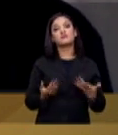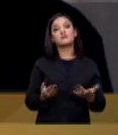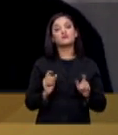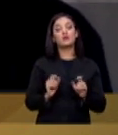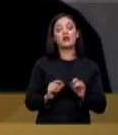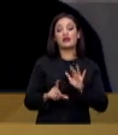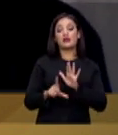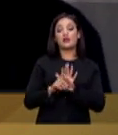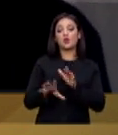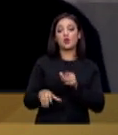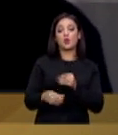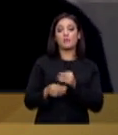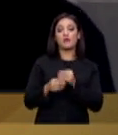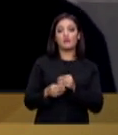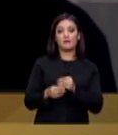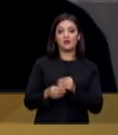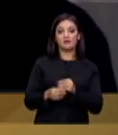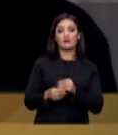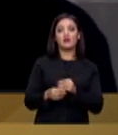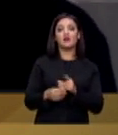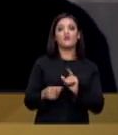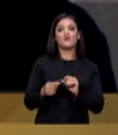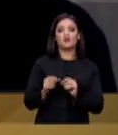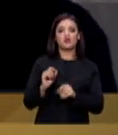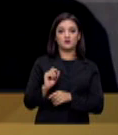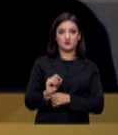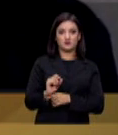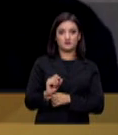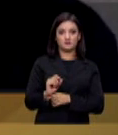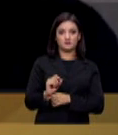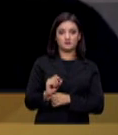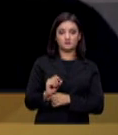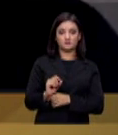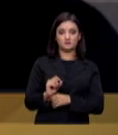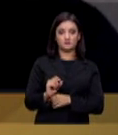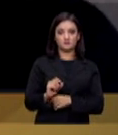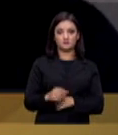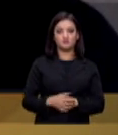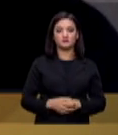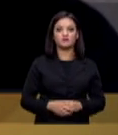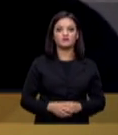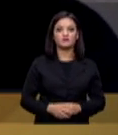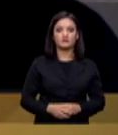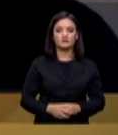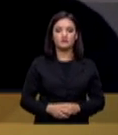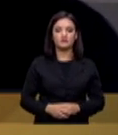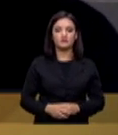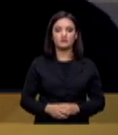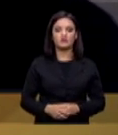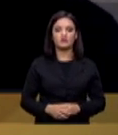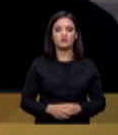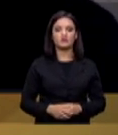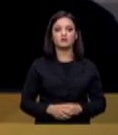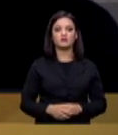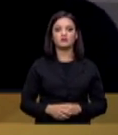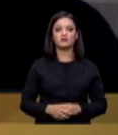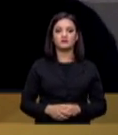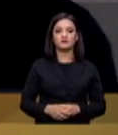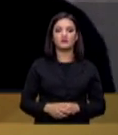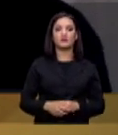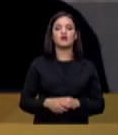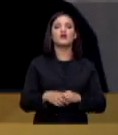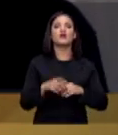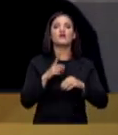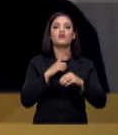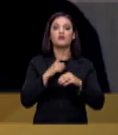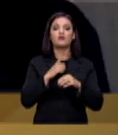lei complementar a norma revogadora? Conferiu à norma revogada uma